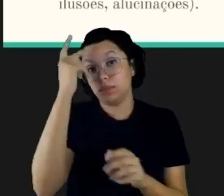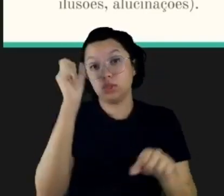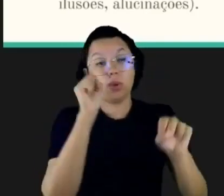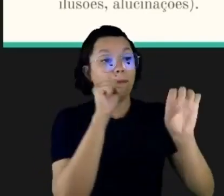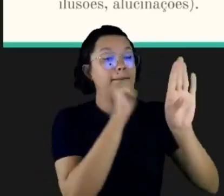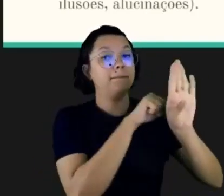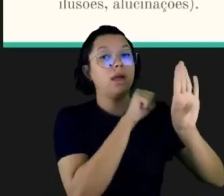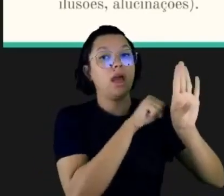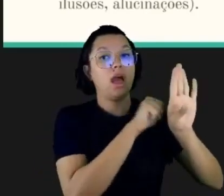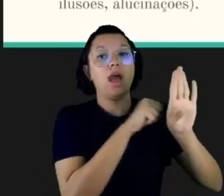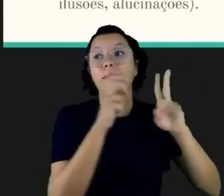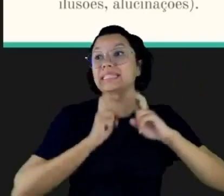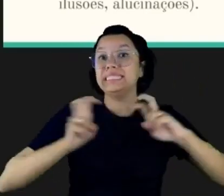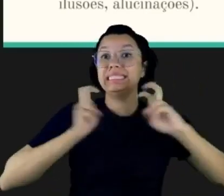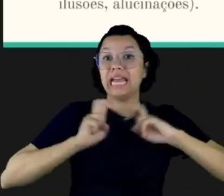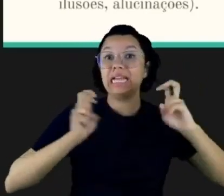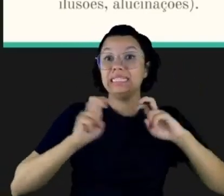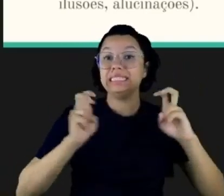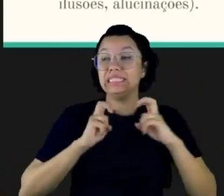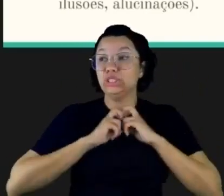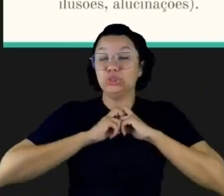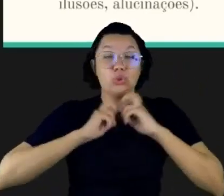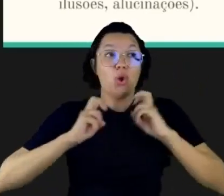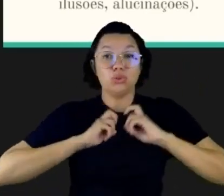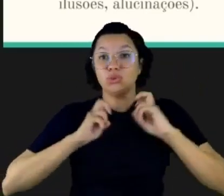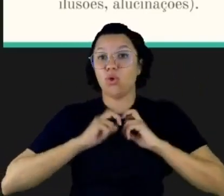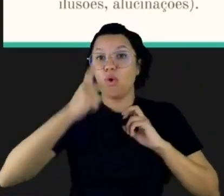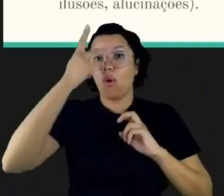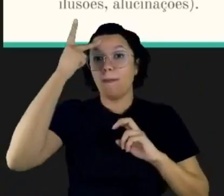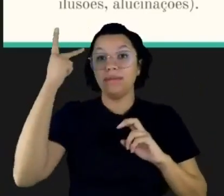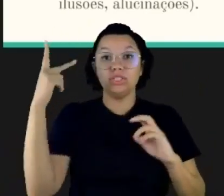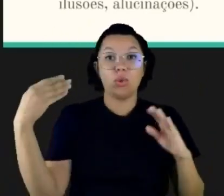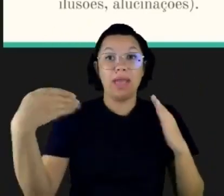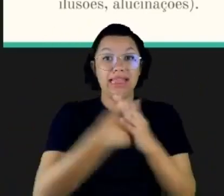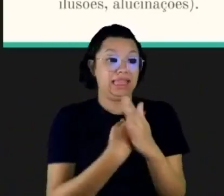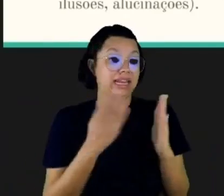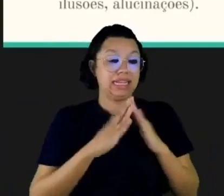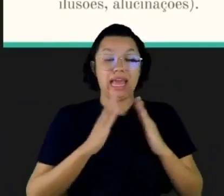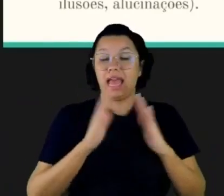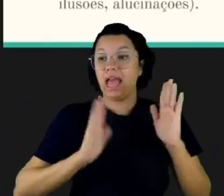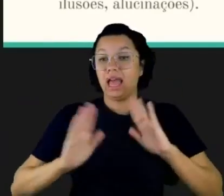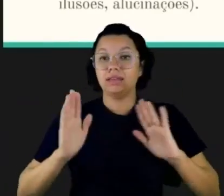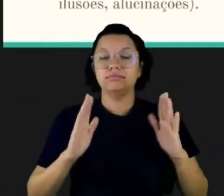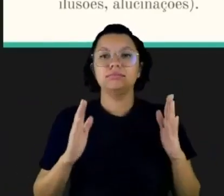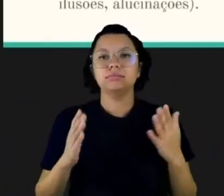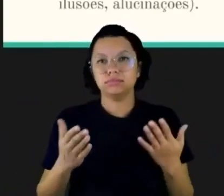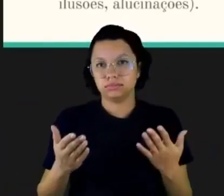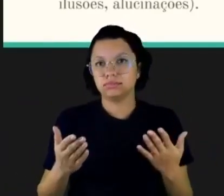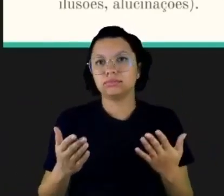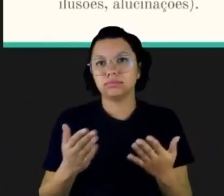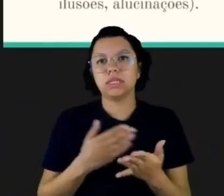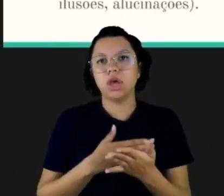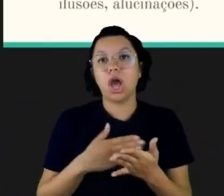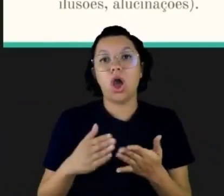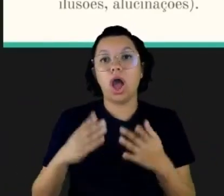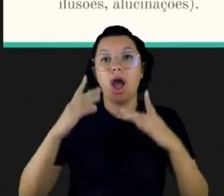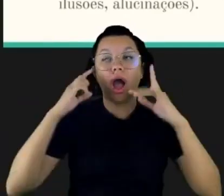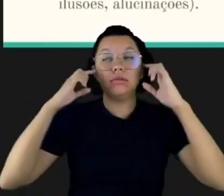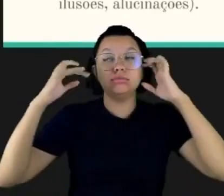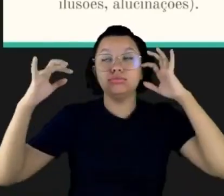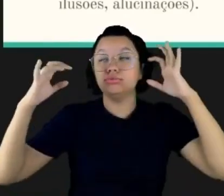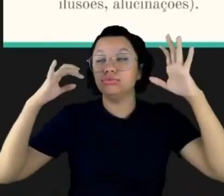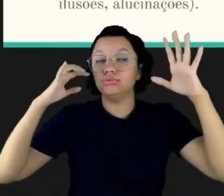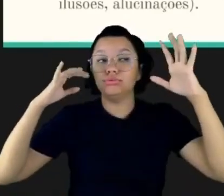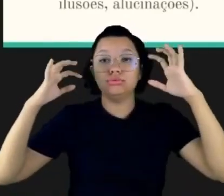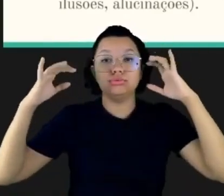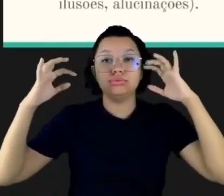pedir socorro, que tem alguém invadindo a casa. Começa a ter muita alucinação. O que é